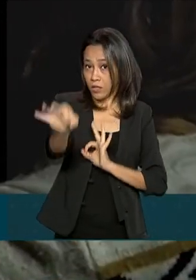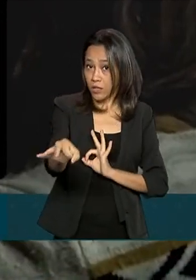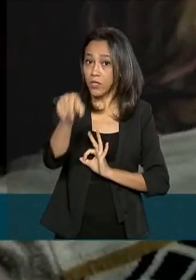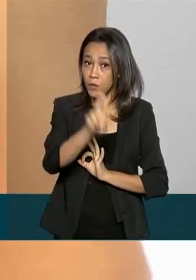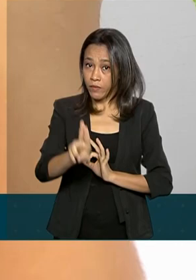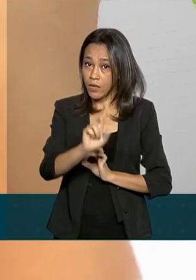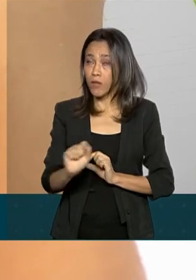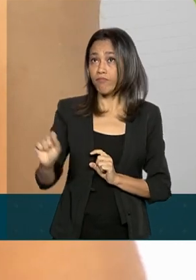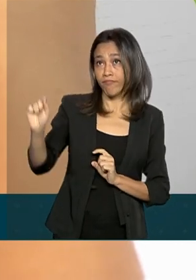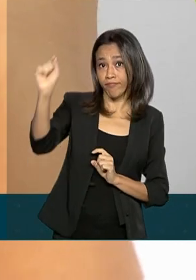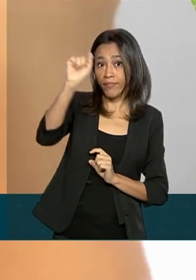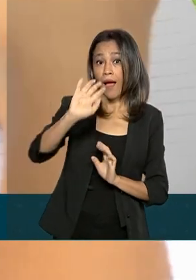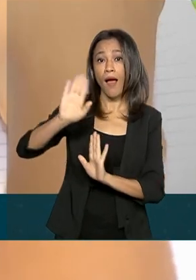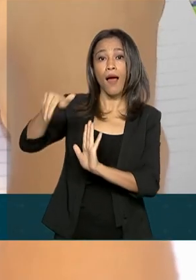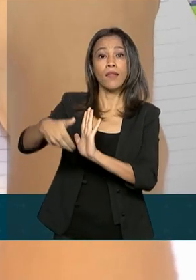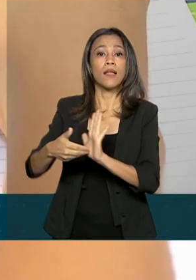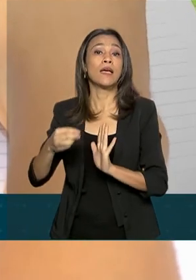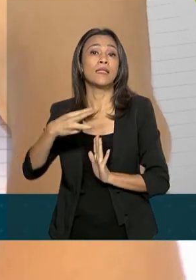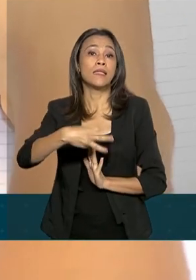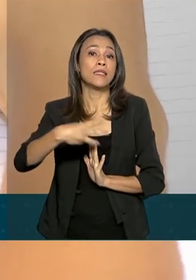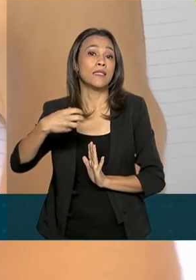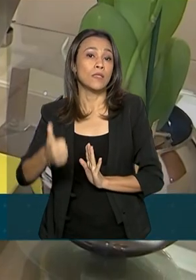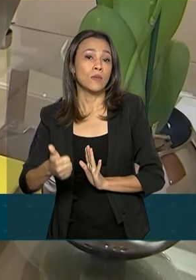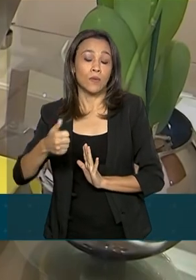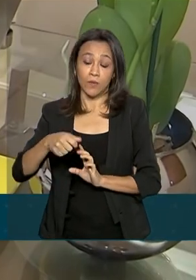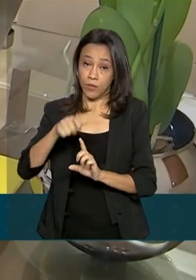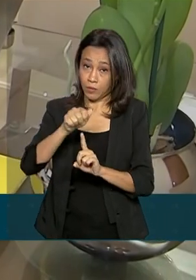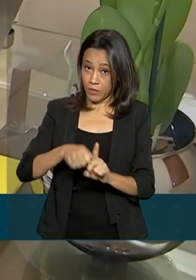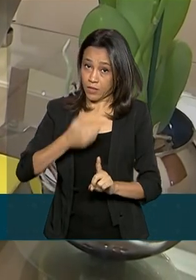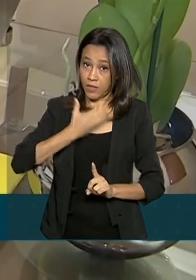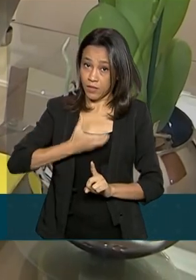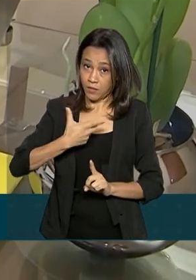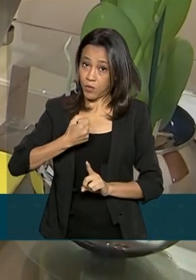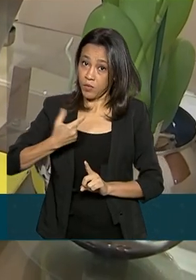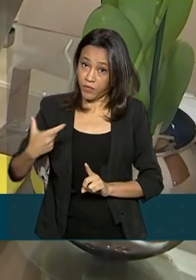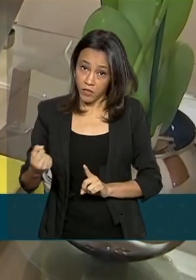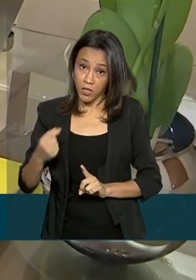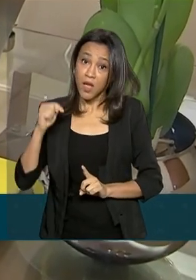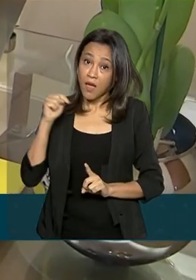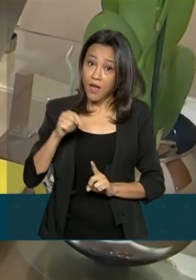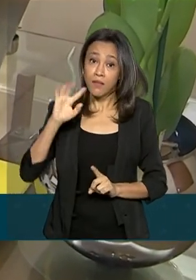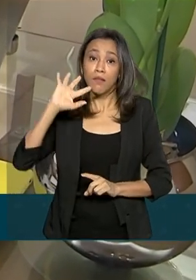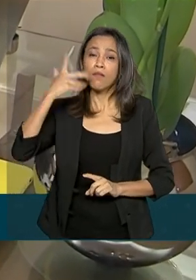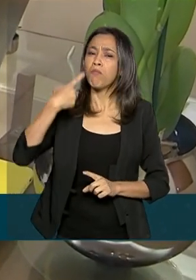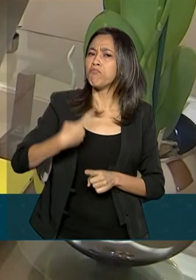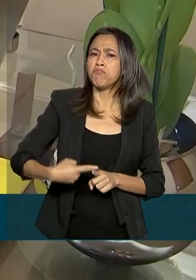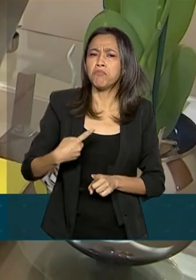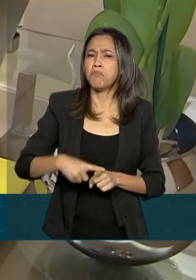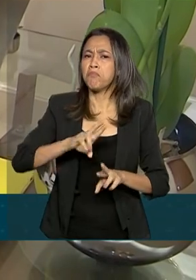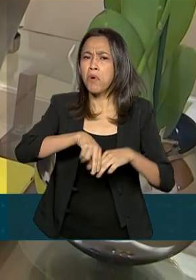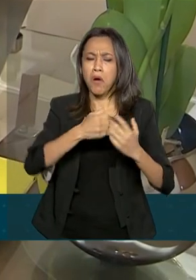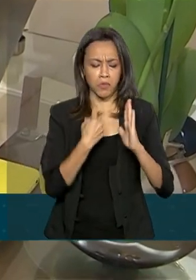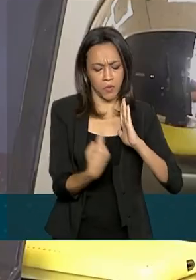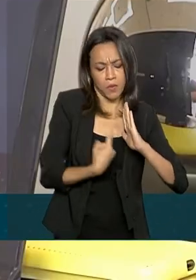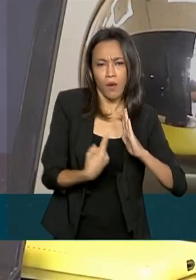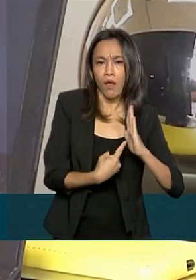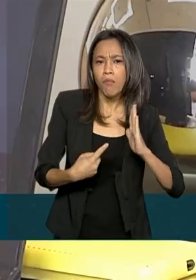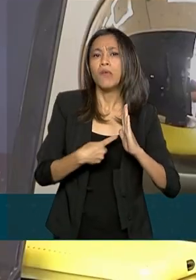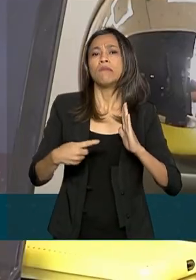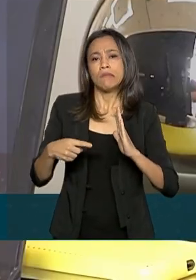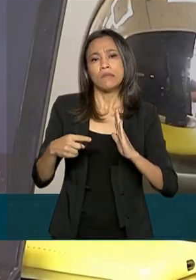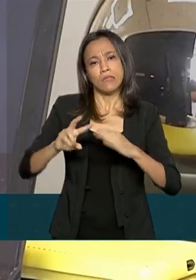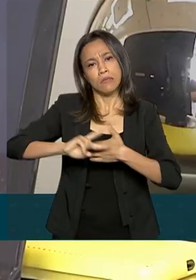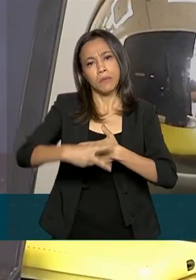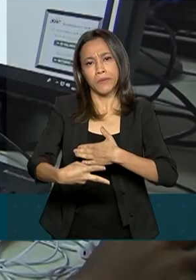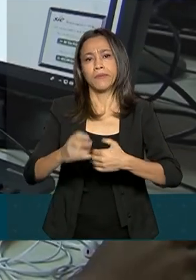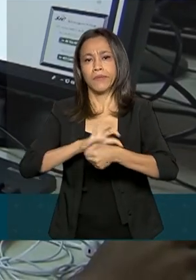ensino superior até 31 de dezembro de 2020. A decisão foi tomada por causa das medidas de isolamento provocadas pela pandemia da